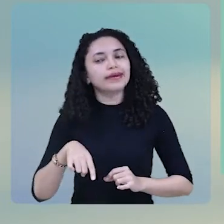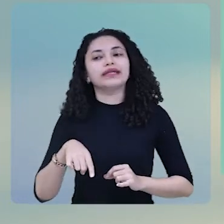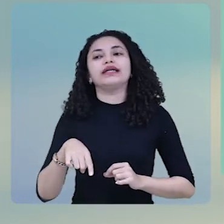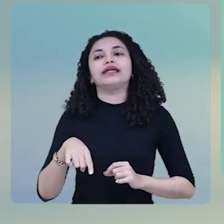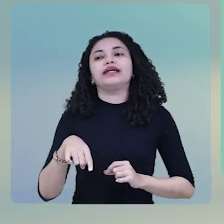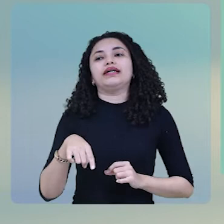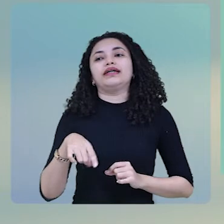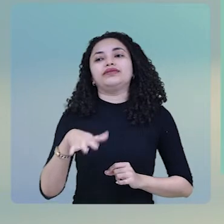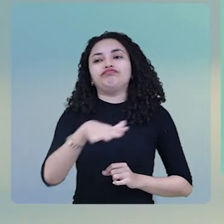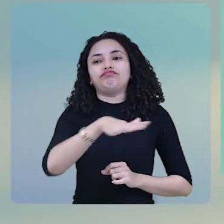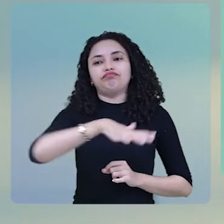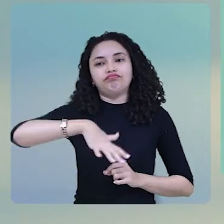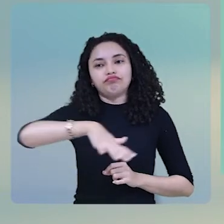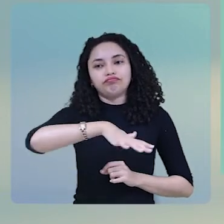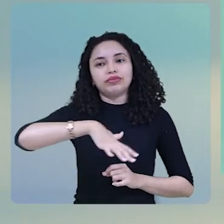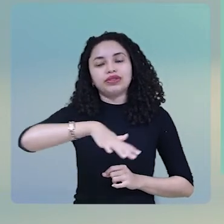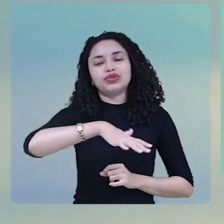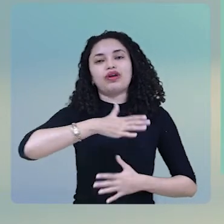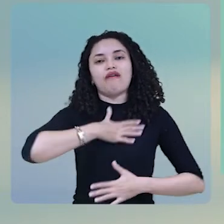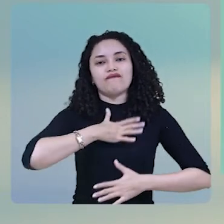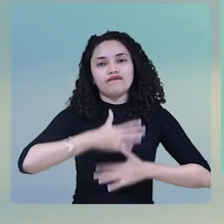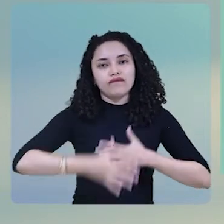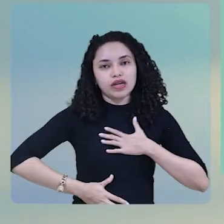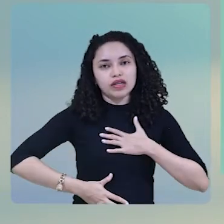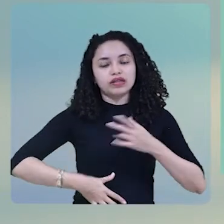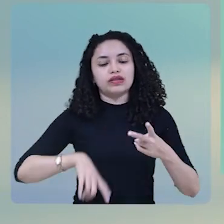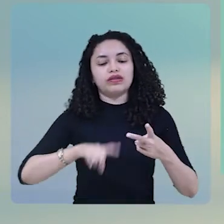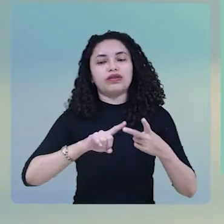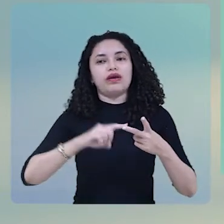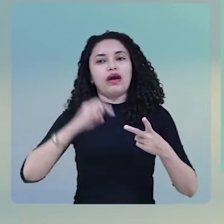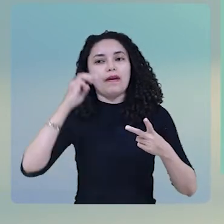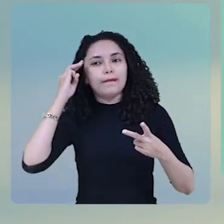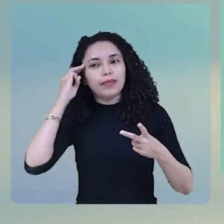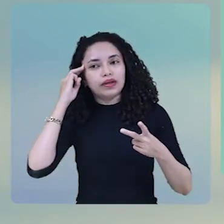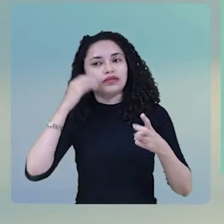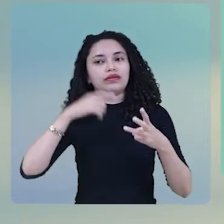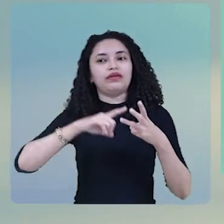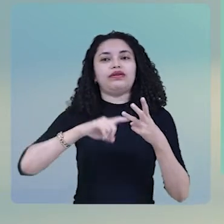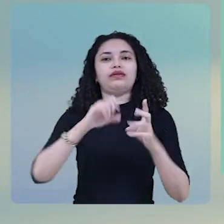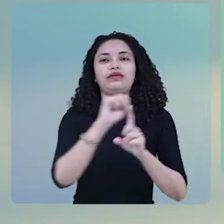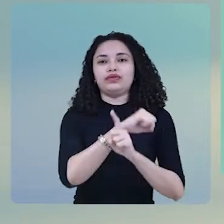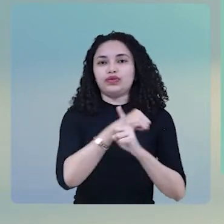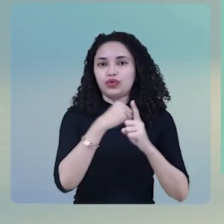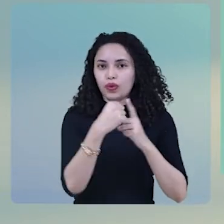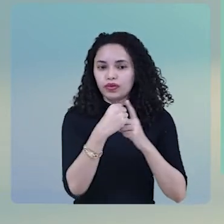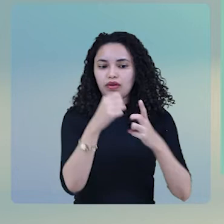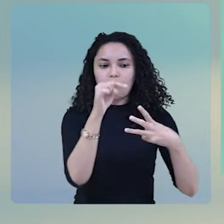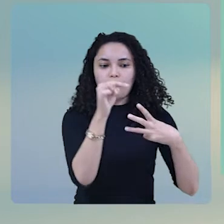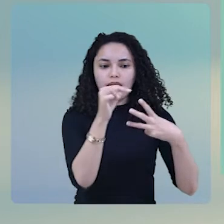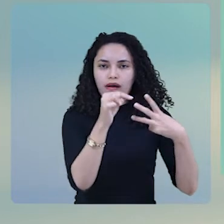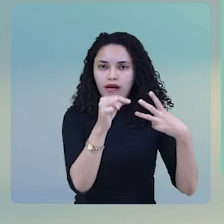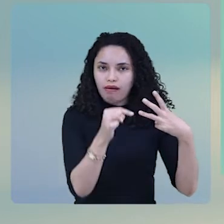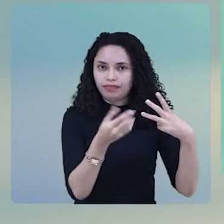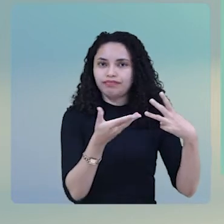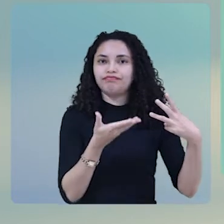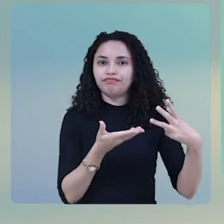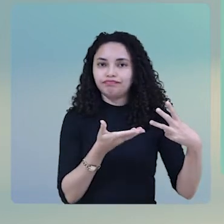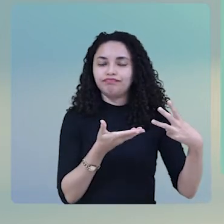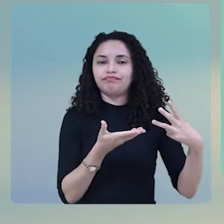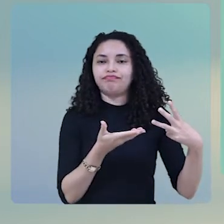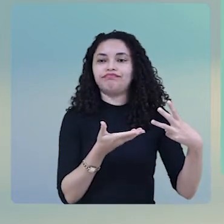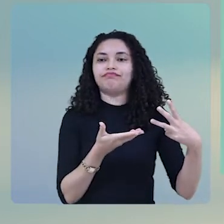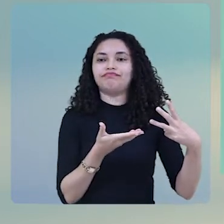e social, e não somente a ausência de doenças. Direito